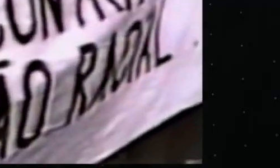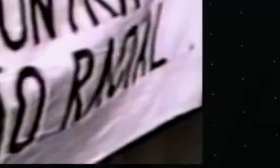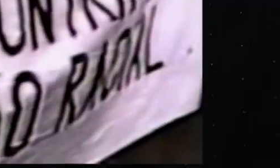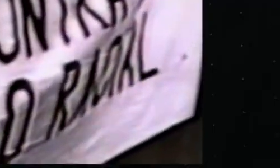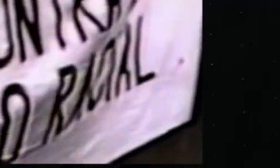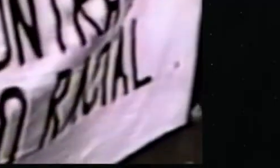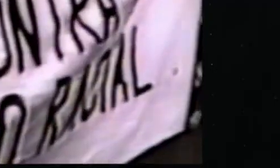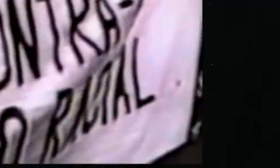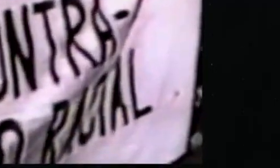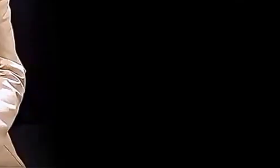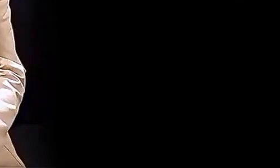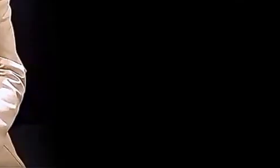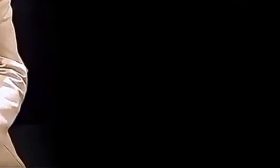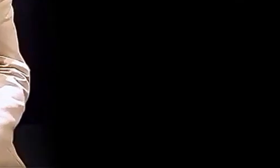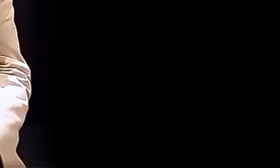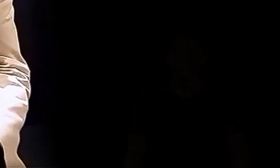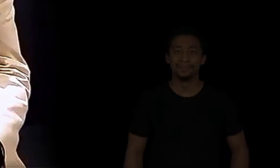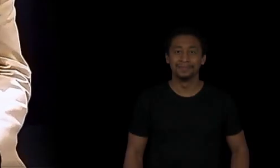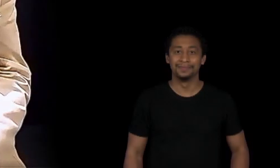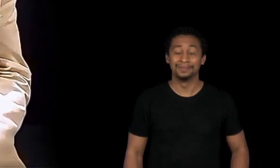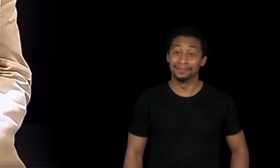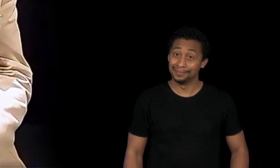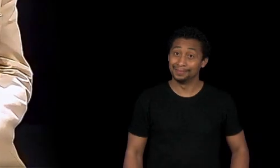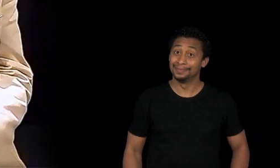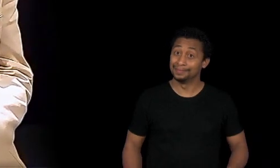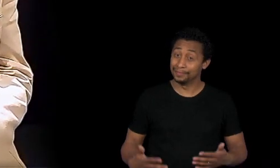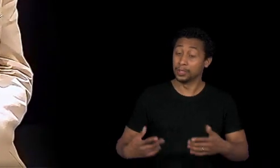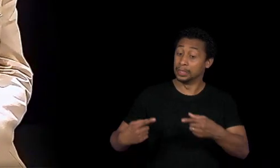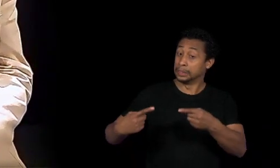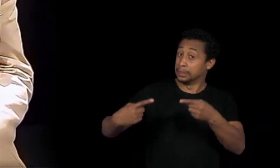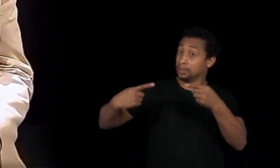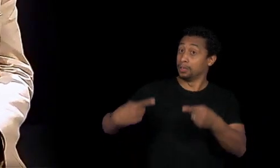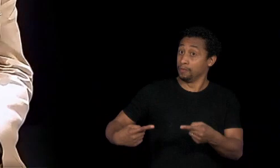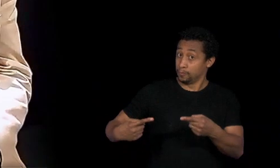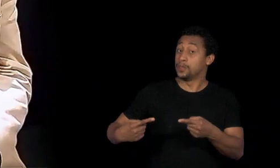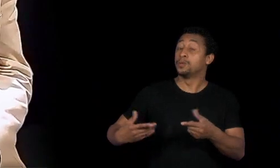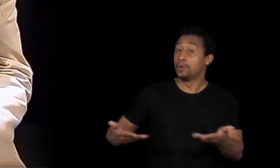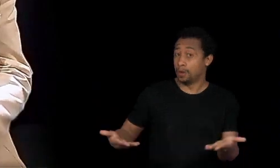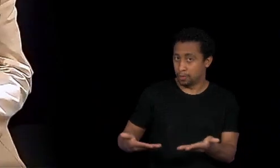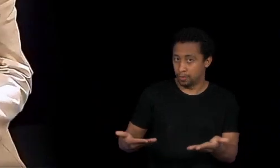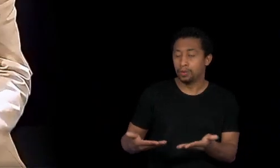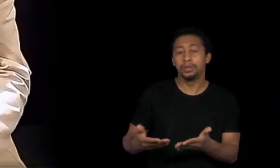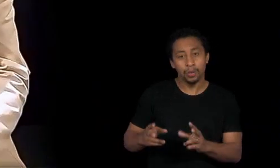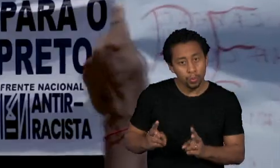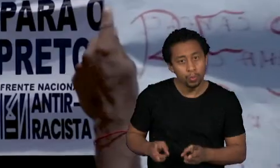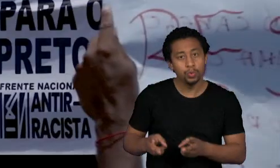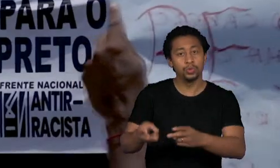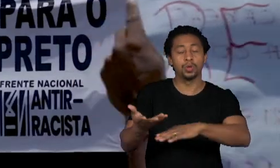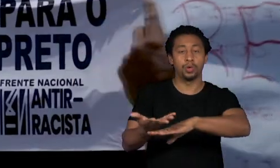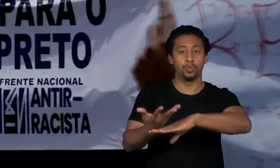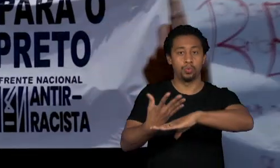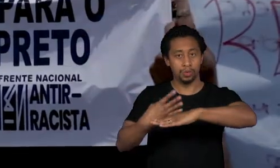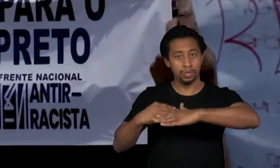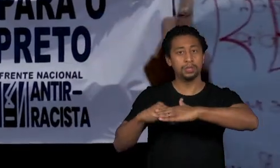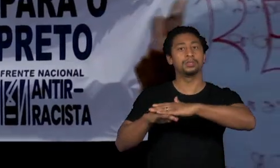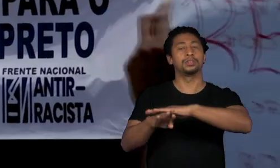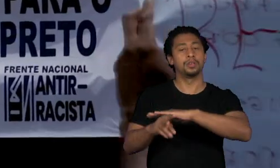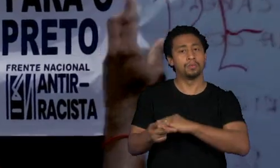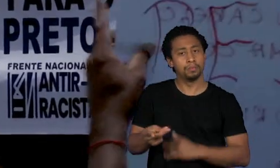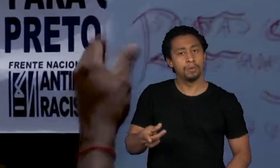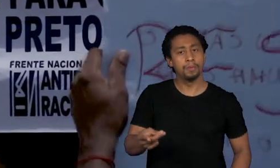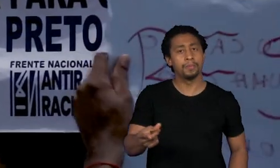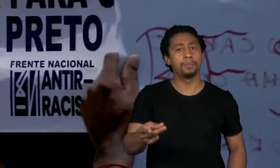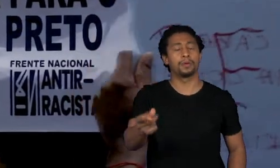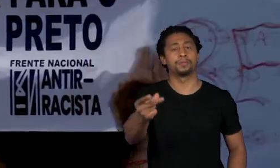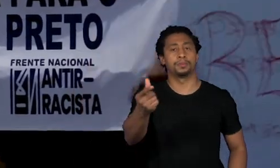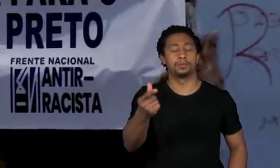A discriminação! E o nosso maior desafio atual é manter esse acervo, né? E importante,